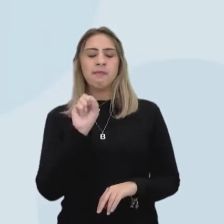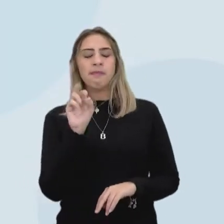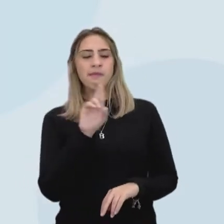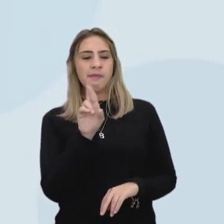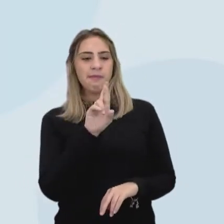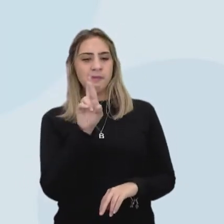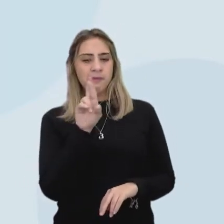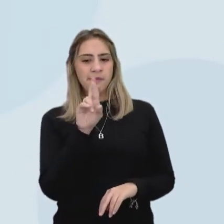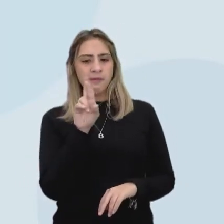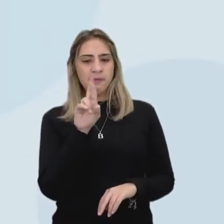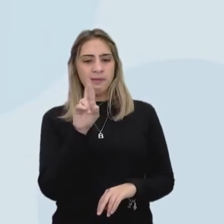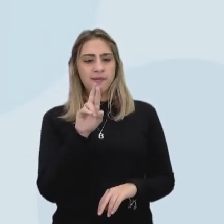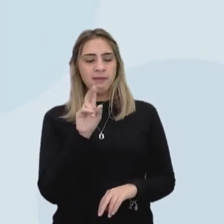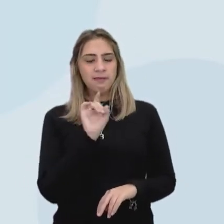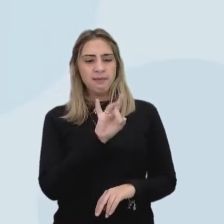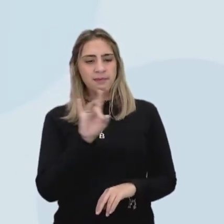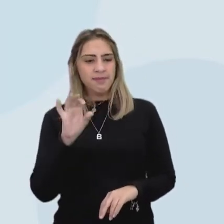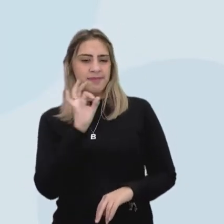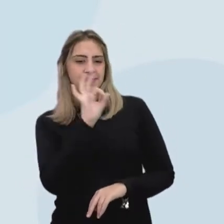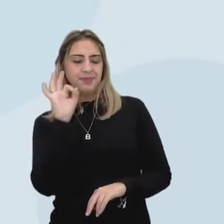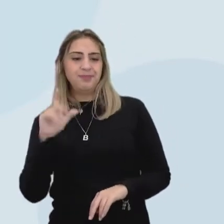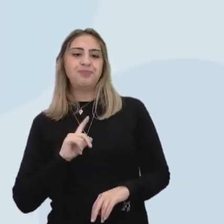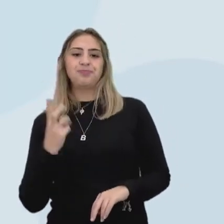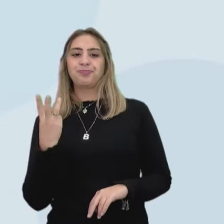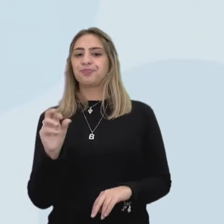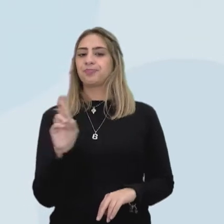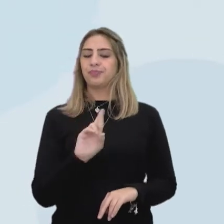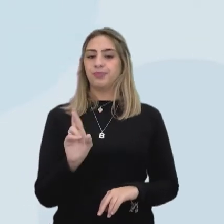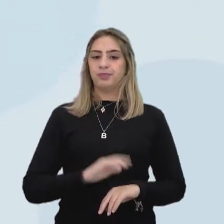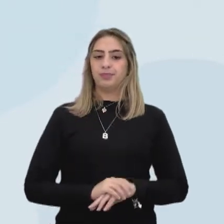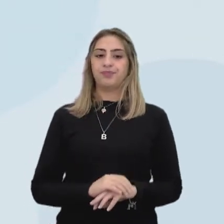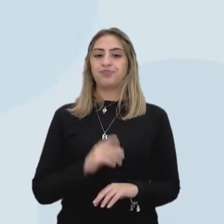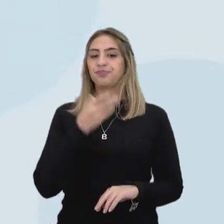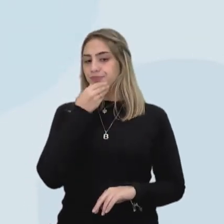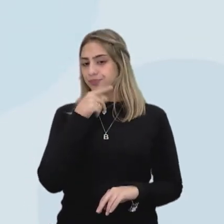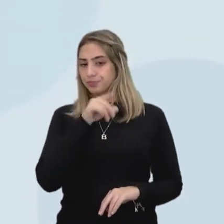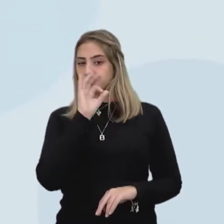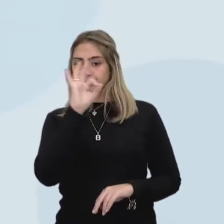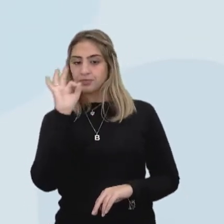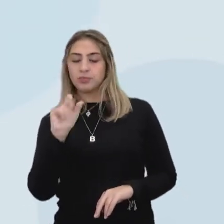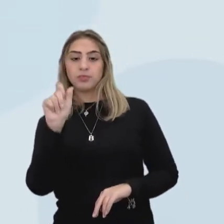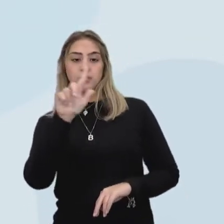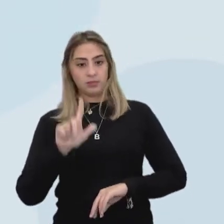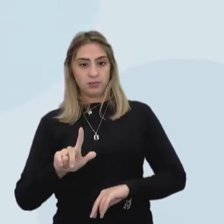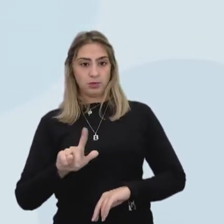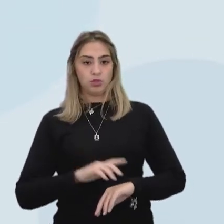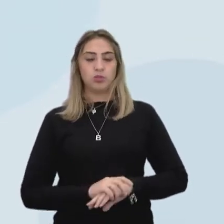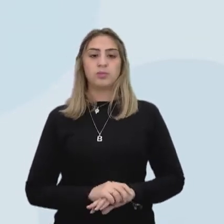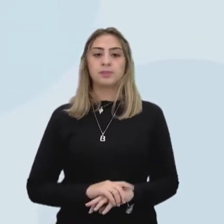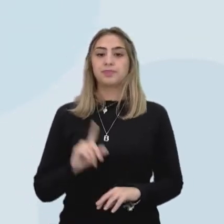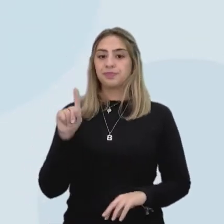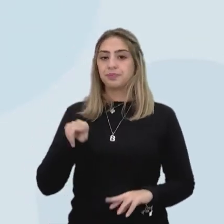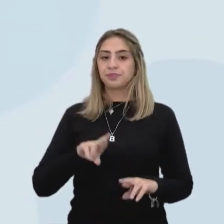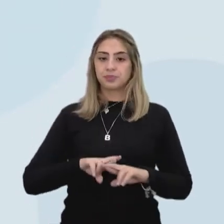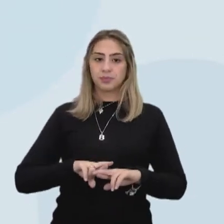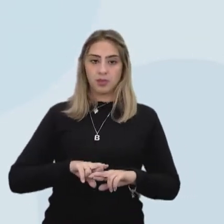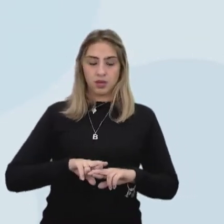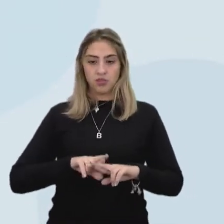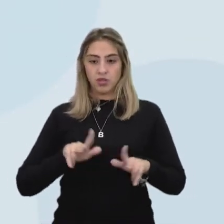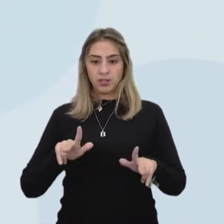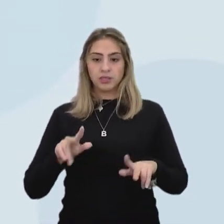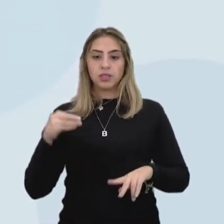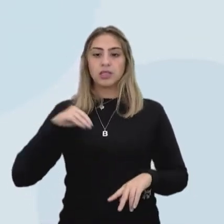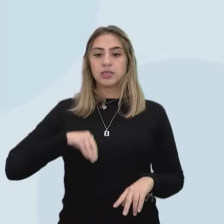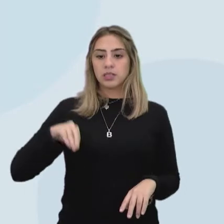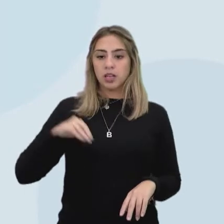cada moeda tem R$ 30. Só que os homens têm as moedinhas azuis, que são, né, a diferença do